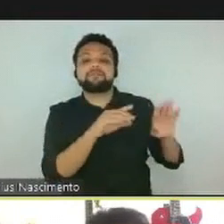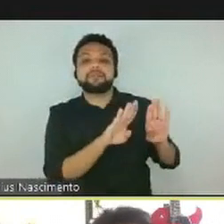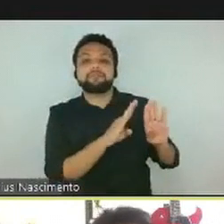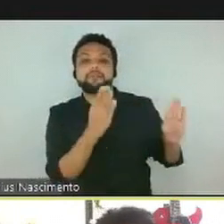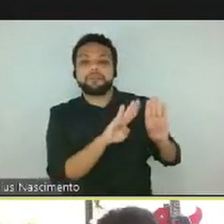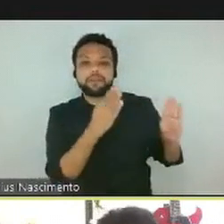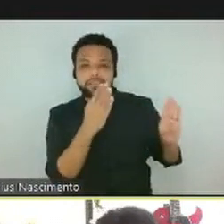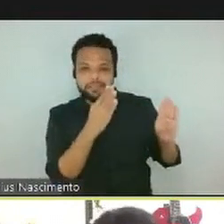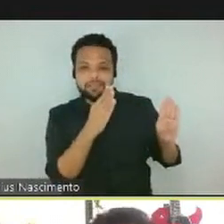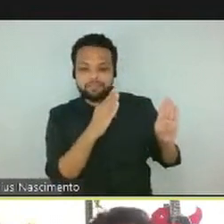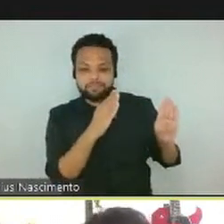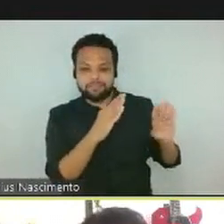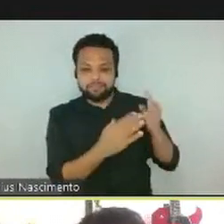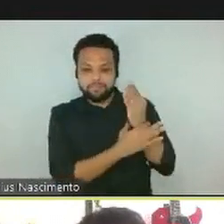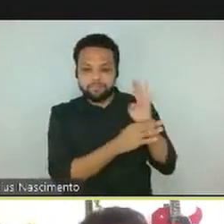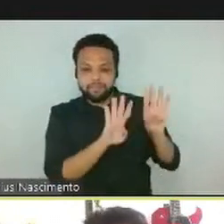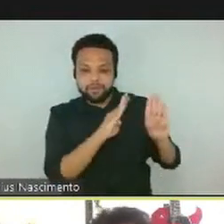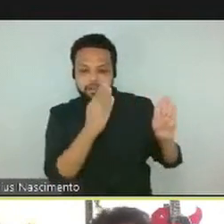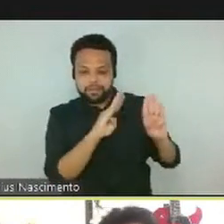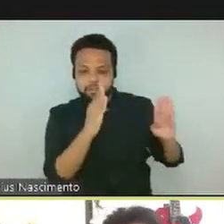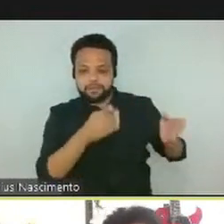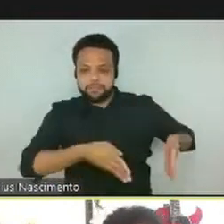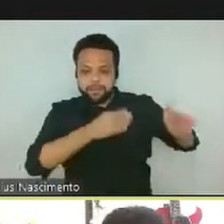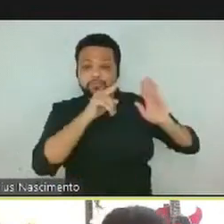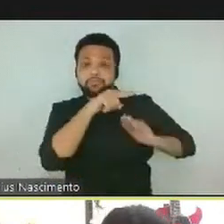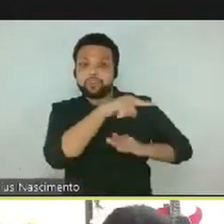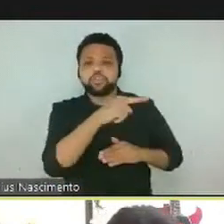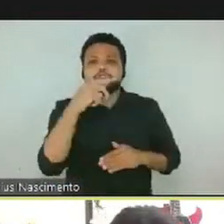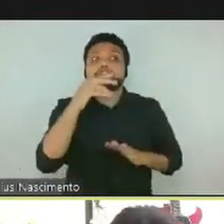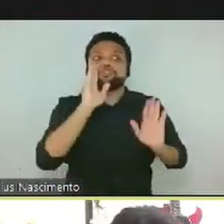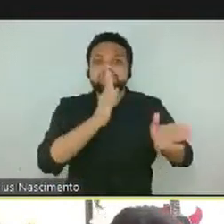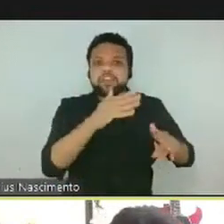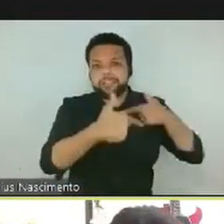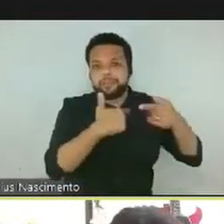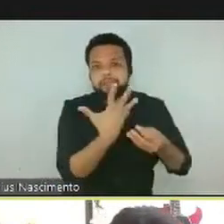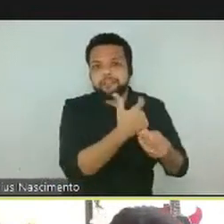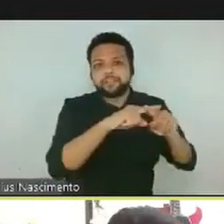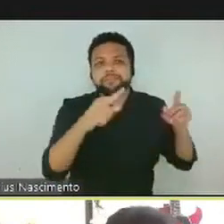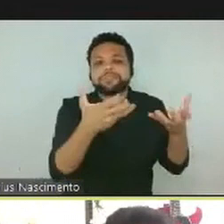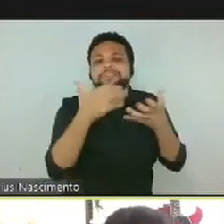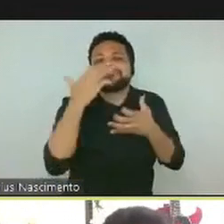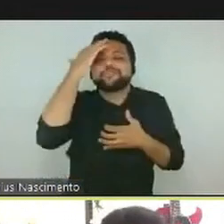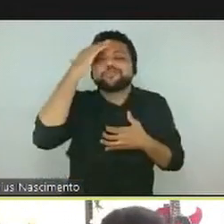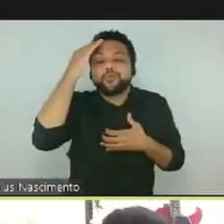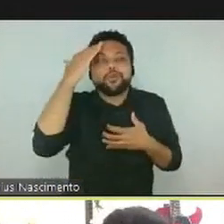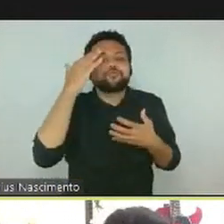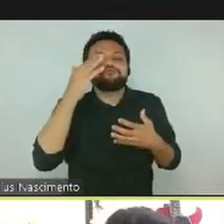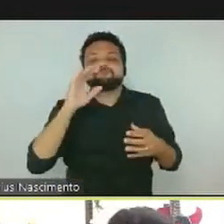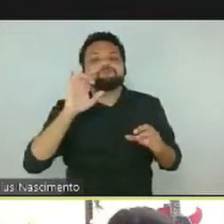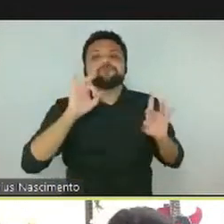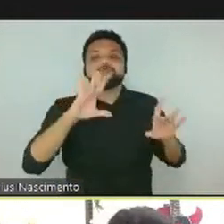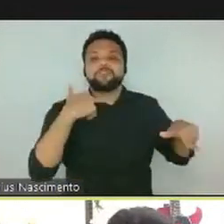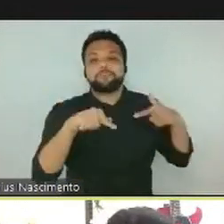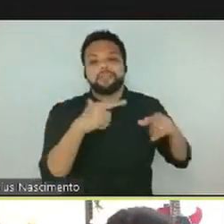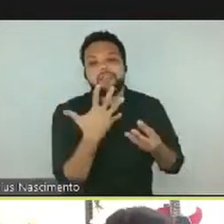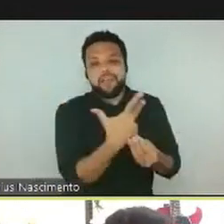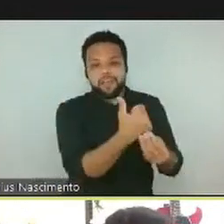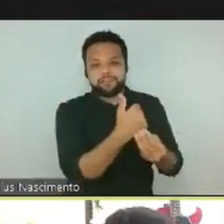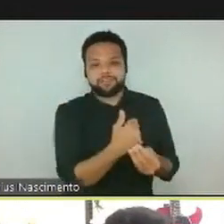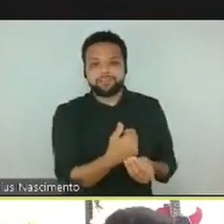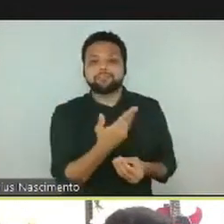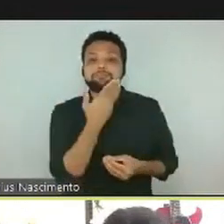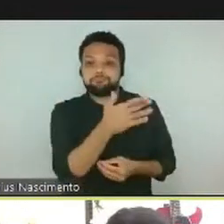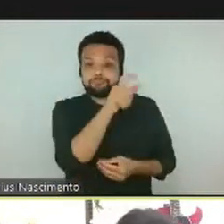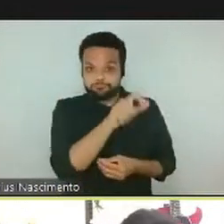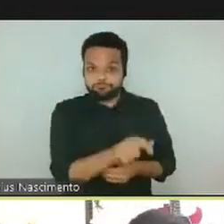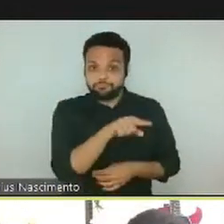de viver de arte, né? Ele já era um artista, mas ele tinha um sonho de viver de arte. E o José Glilton, tenho